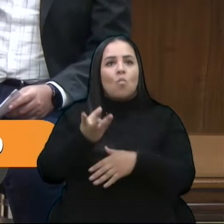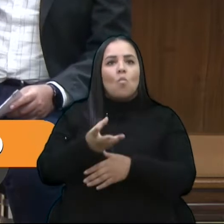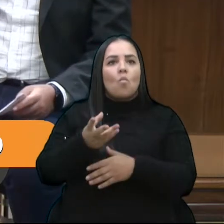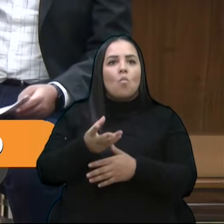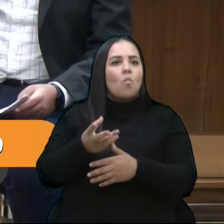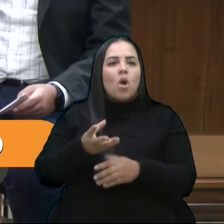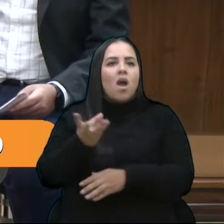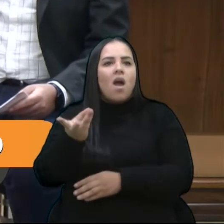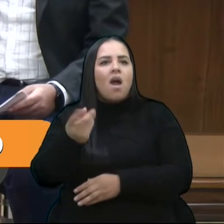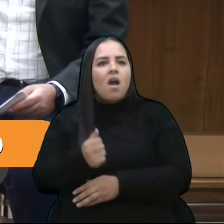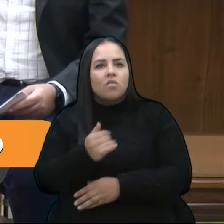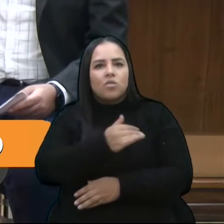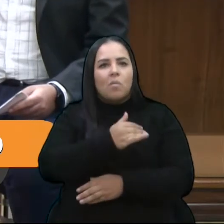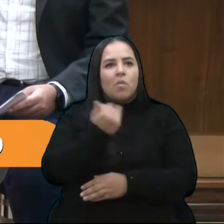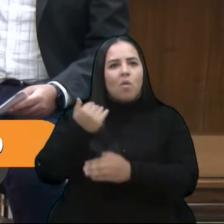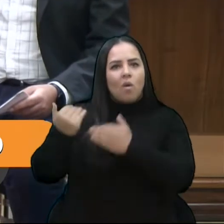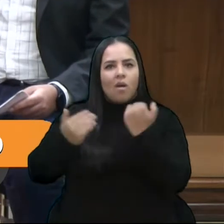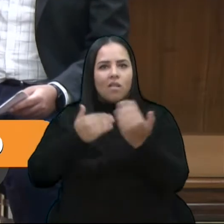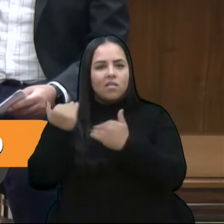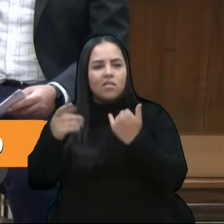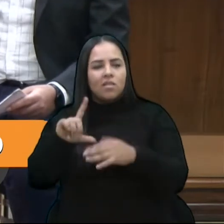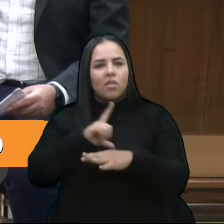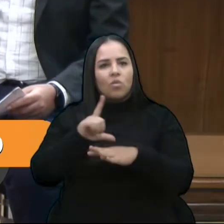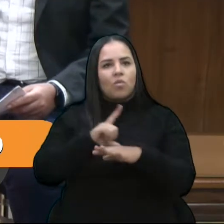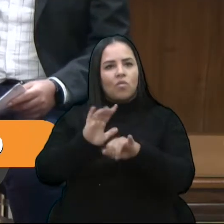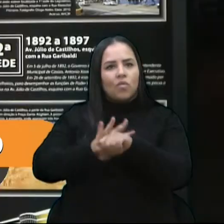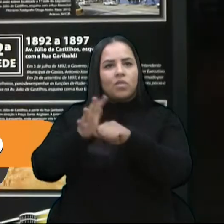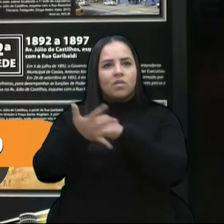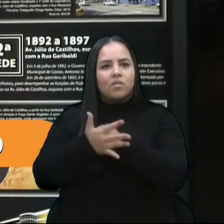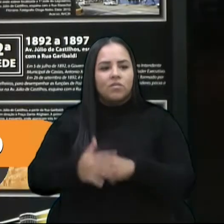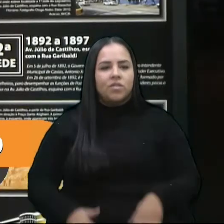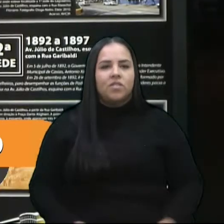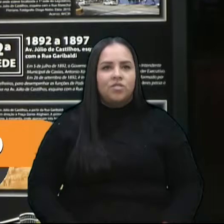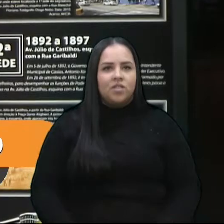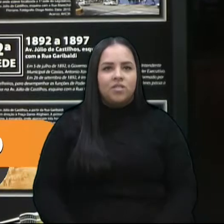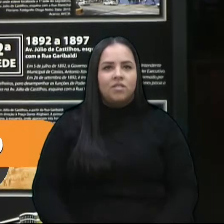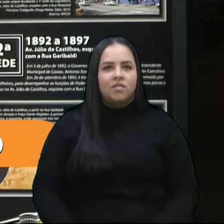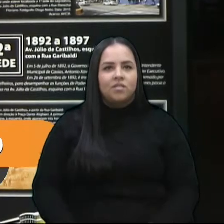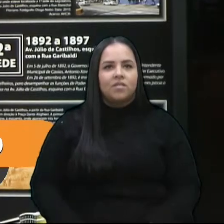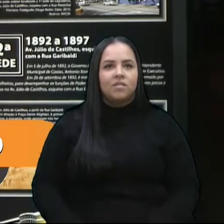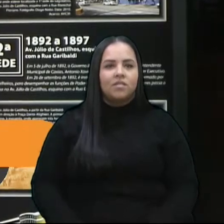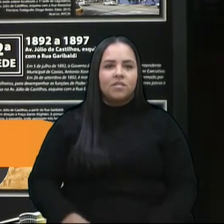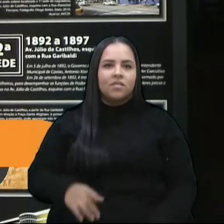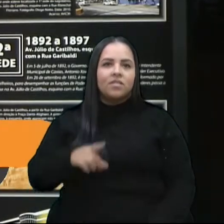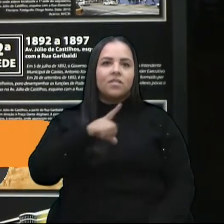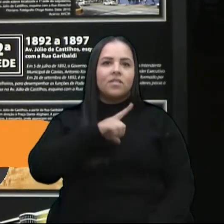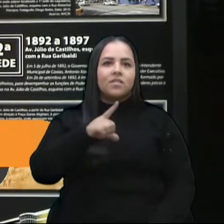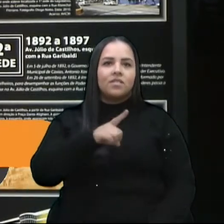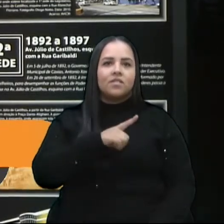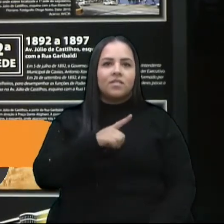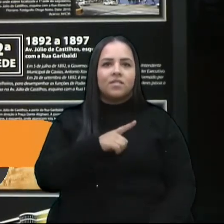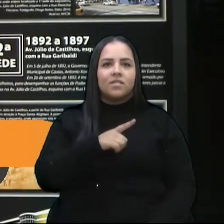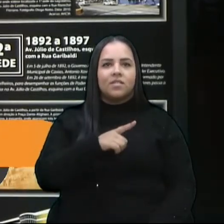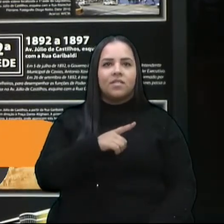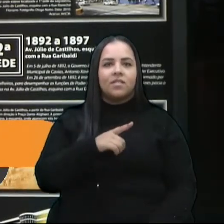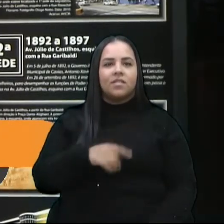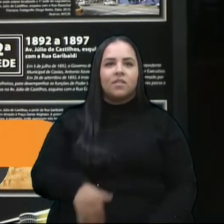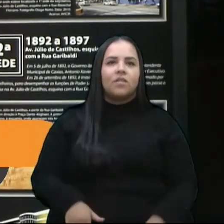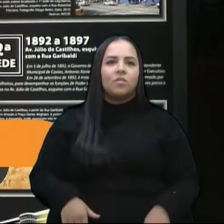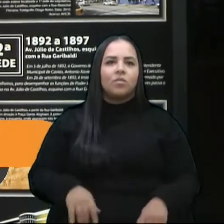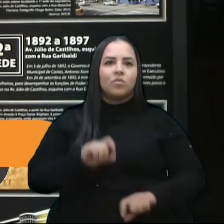do coronavírus. O papel do jornalismo ficou muito forte, mas mesmo assim, quando tratamos da